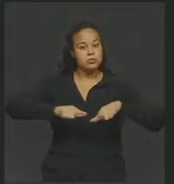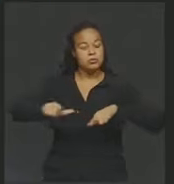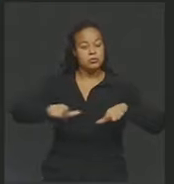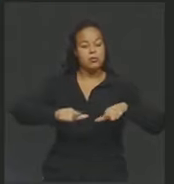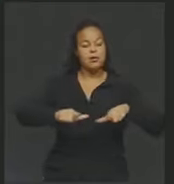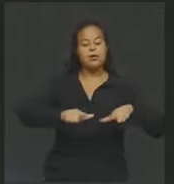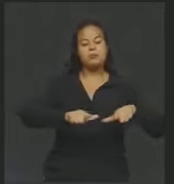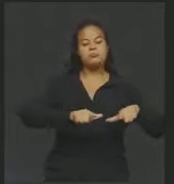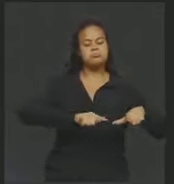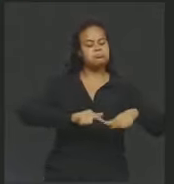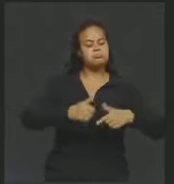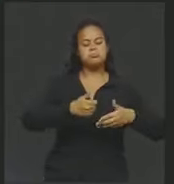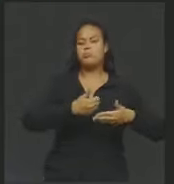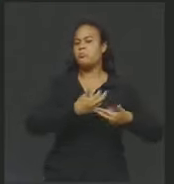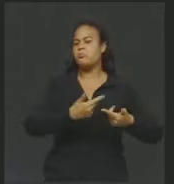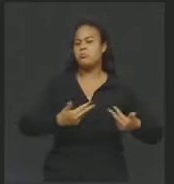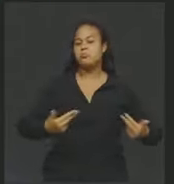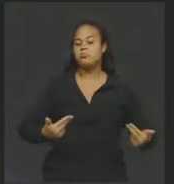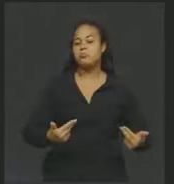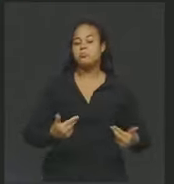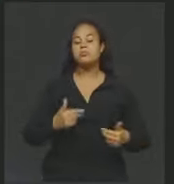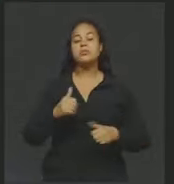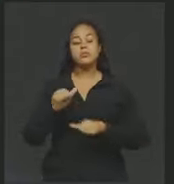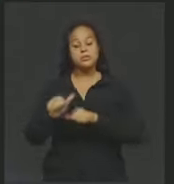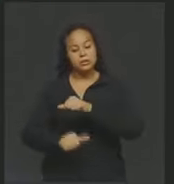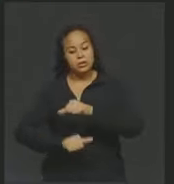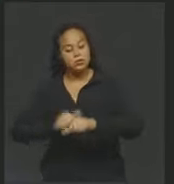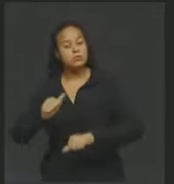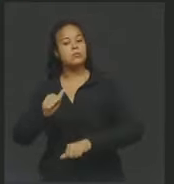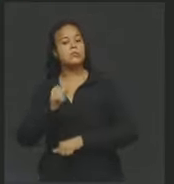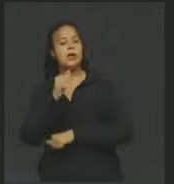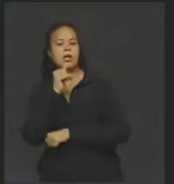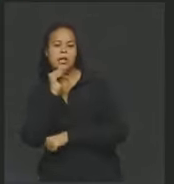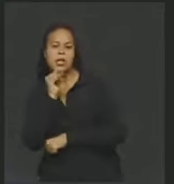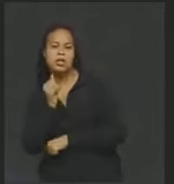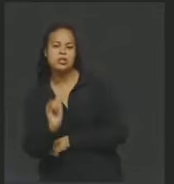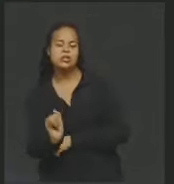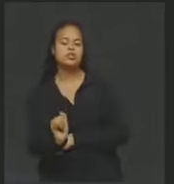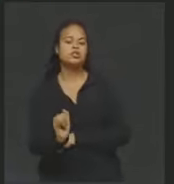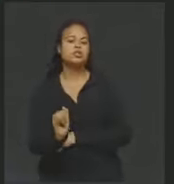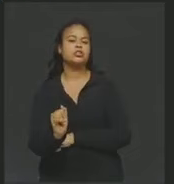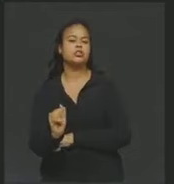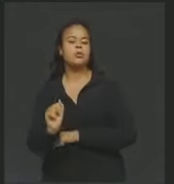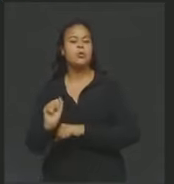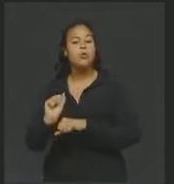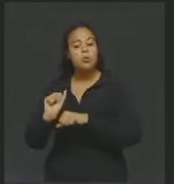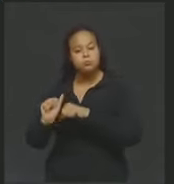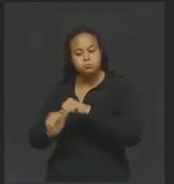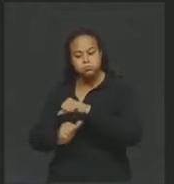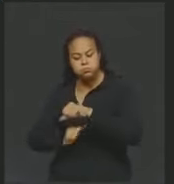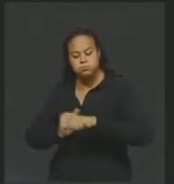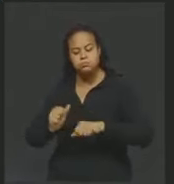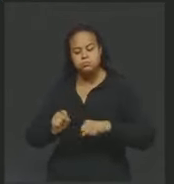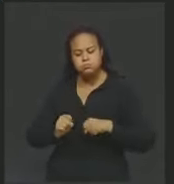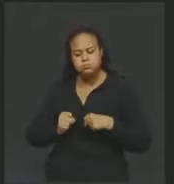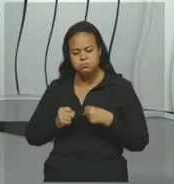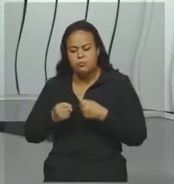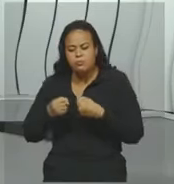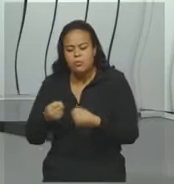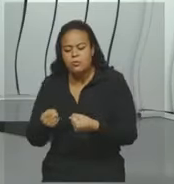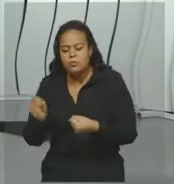tarefas, transformando energia ou transmitindo forças de um ponto ao